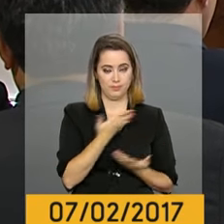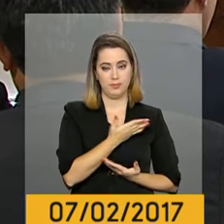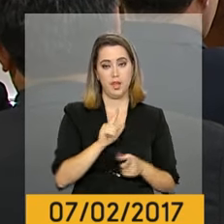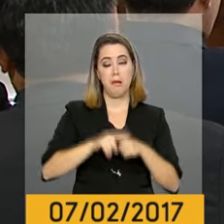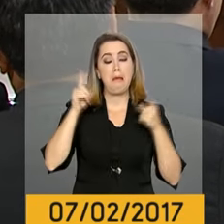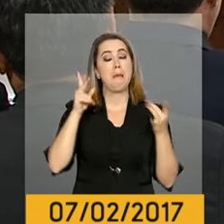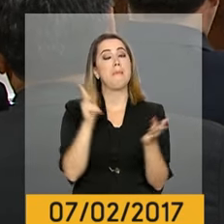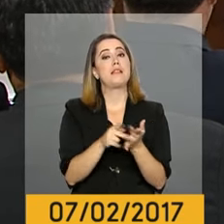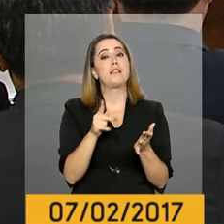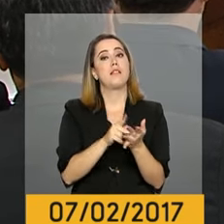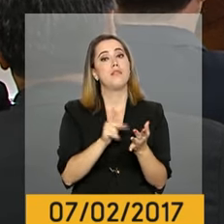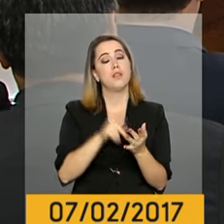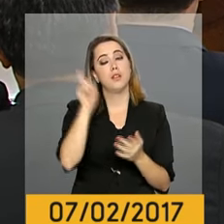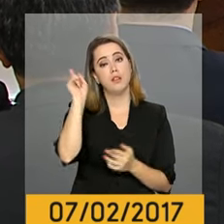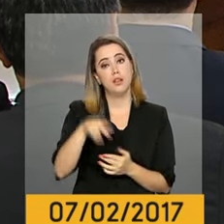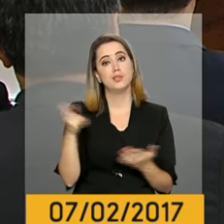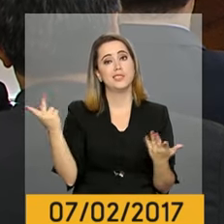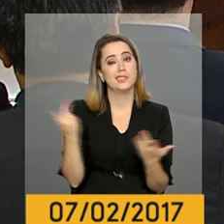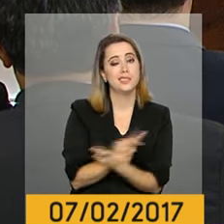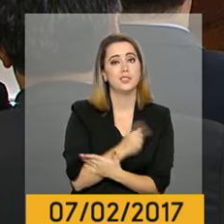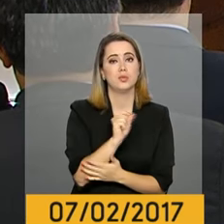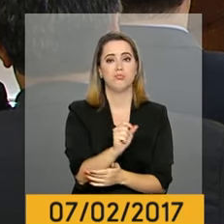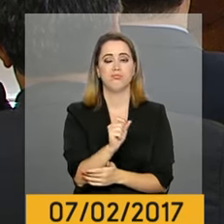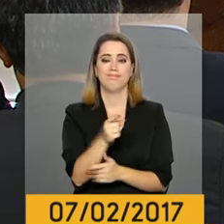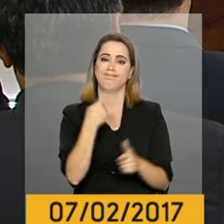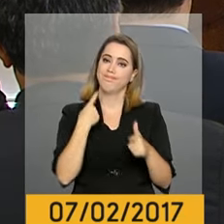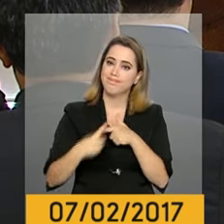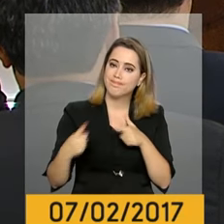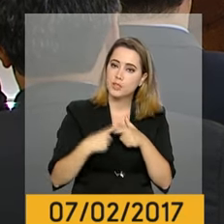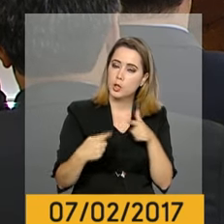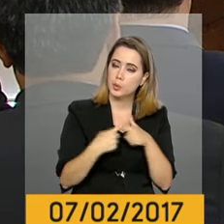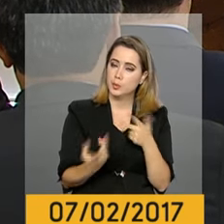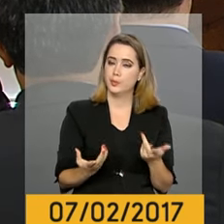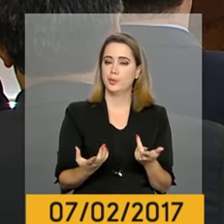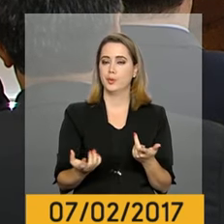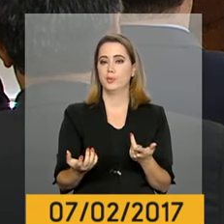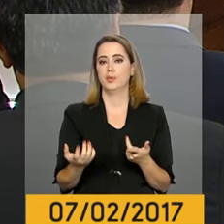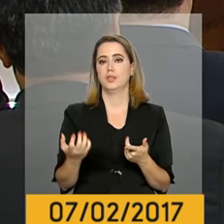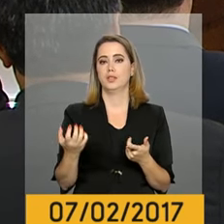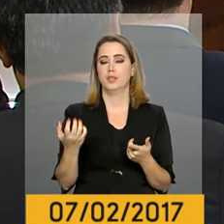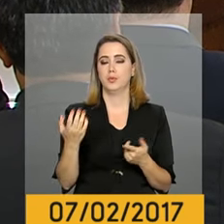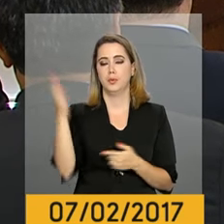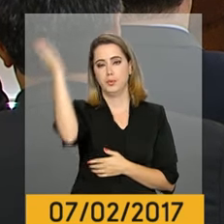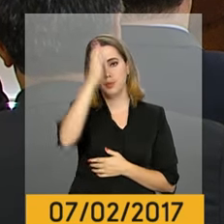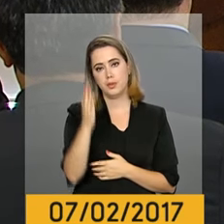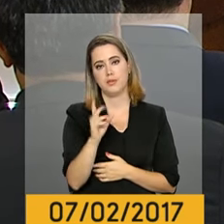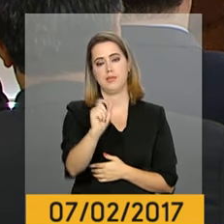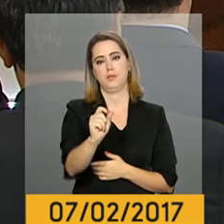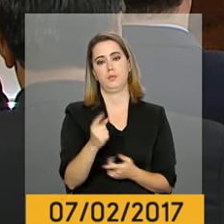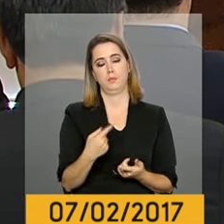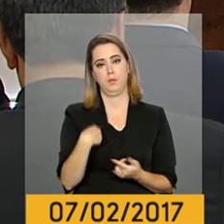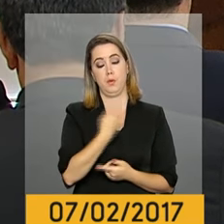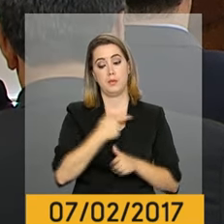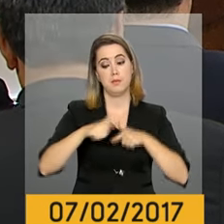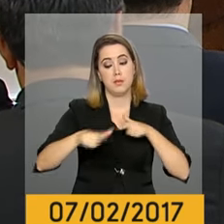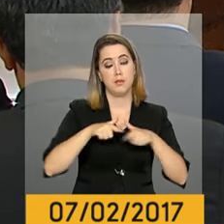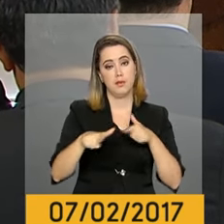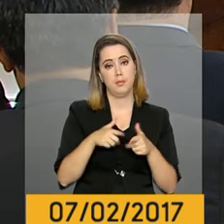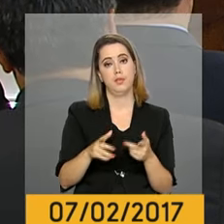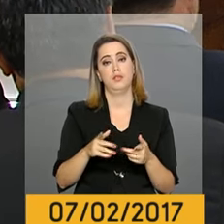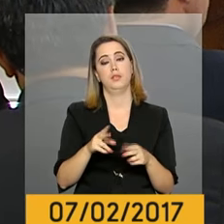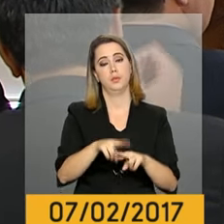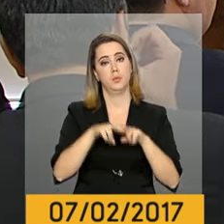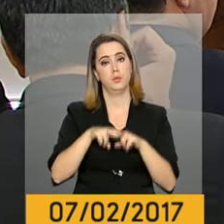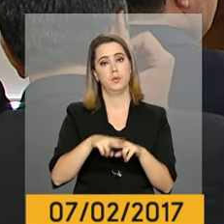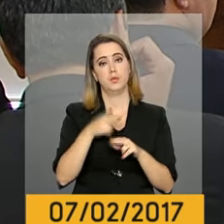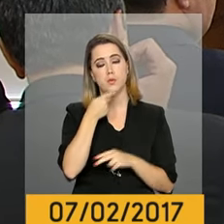são fatores que prejudicam o Estado brasileiro, não é? Então, nós temos que trabalhar muito por isso que eu